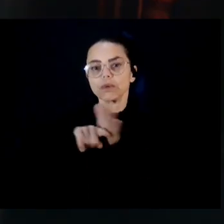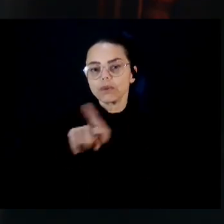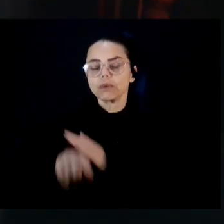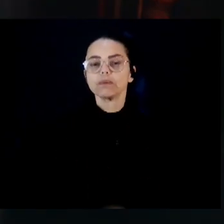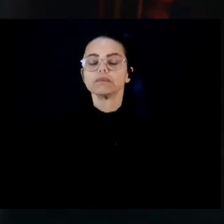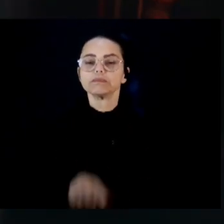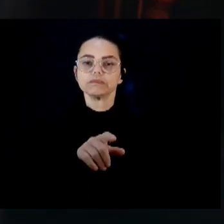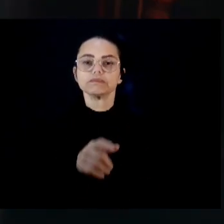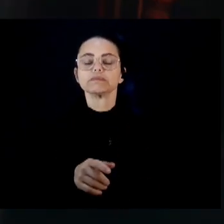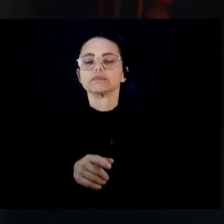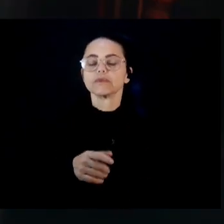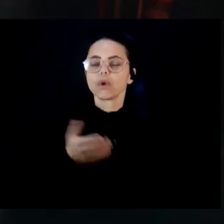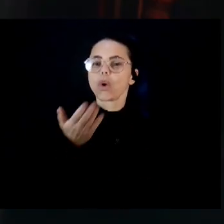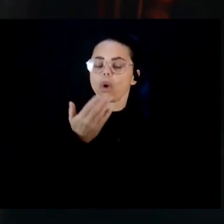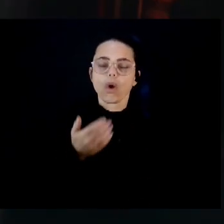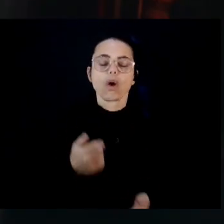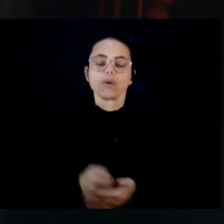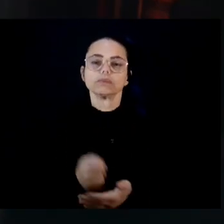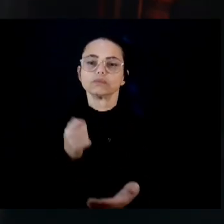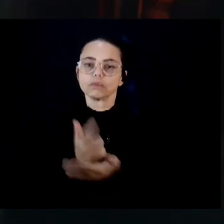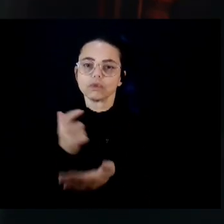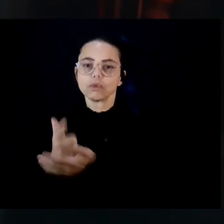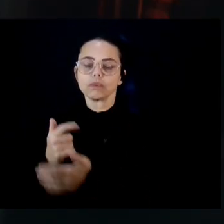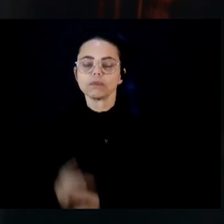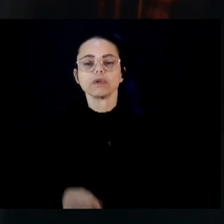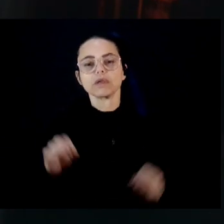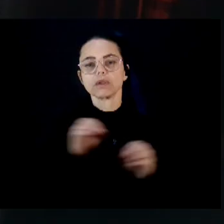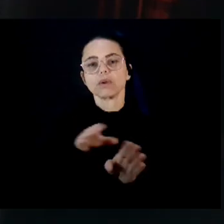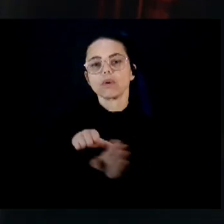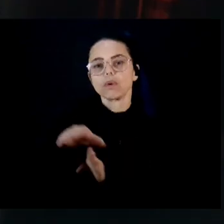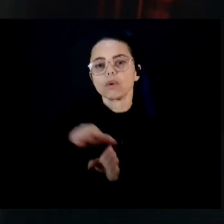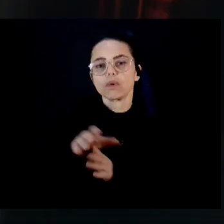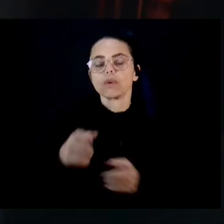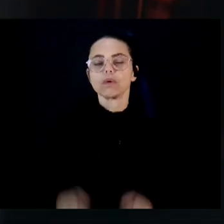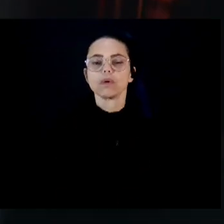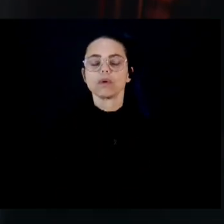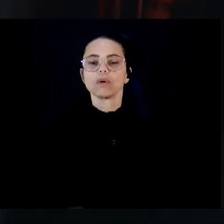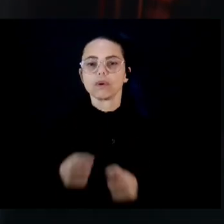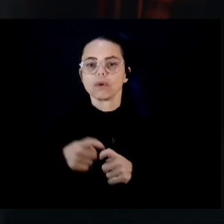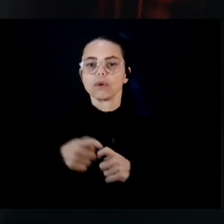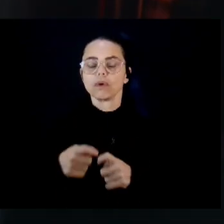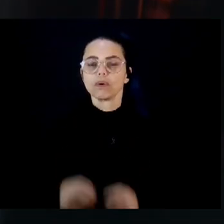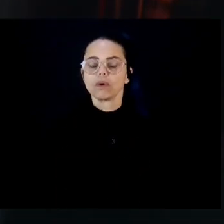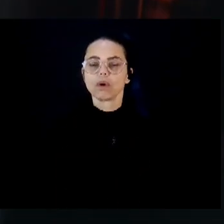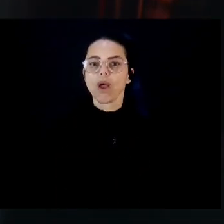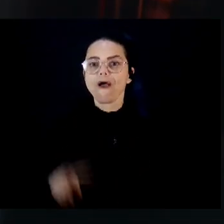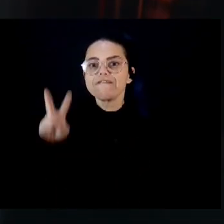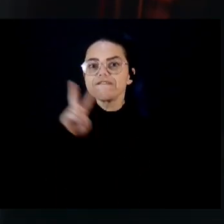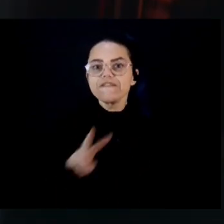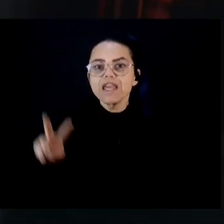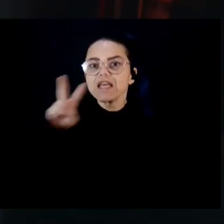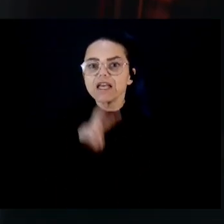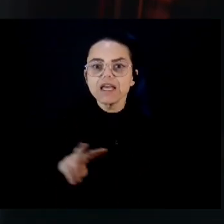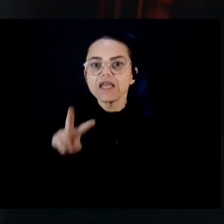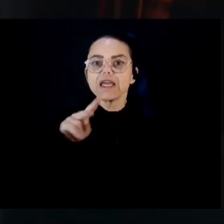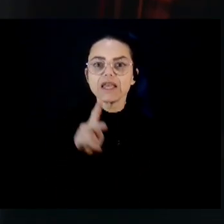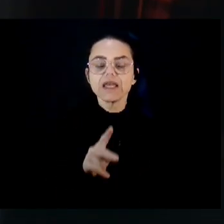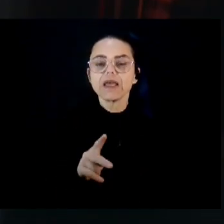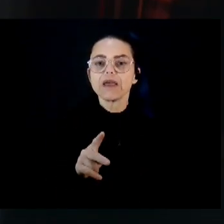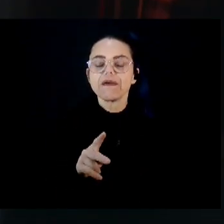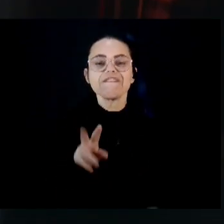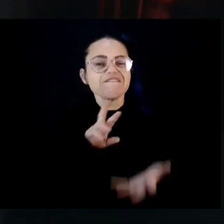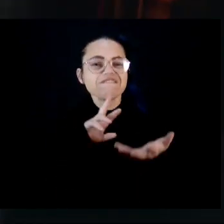sem orientação pode levar à chamada hipervitaminose. Olha só esse nome, gente. Quais são os